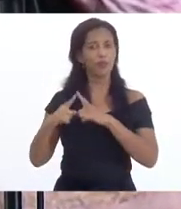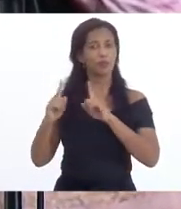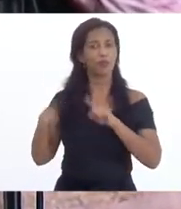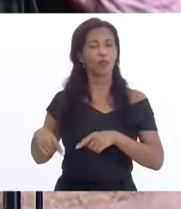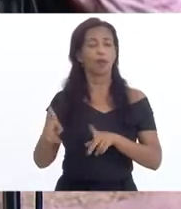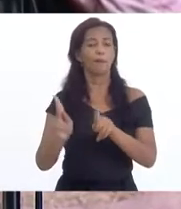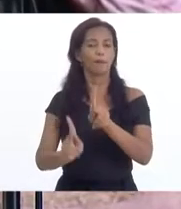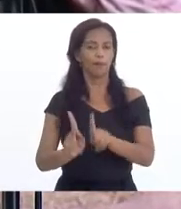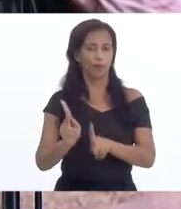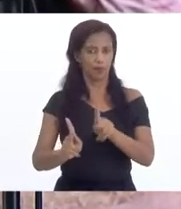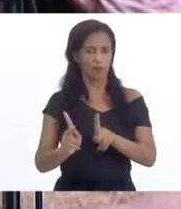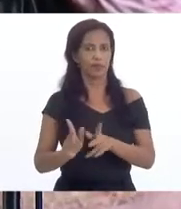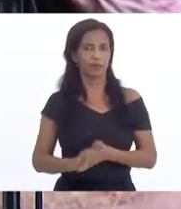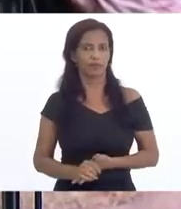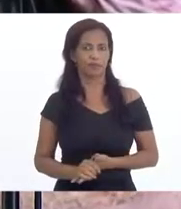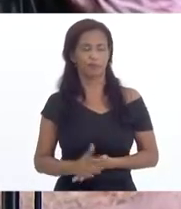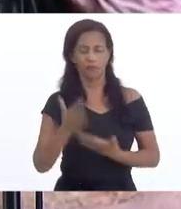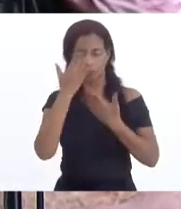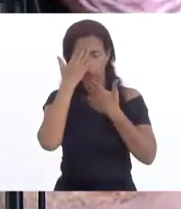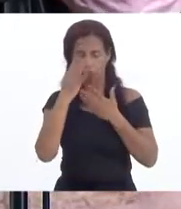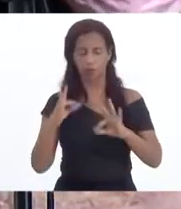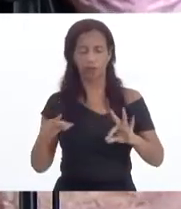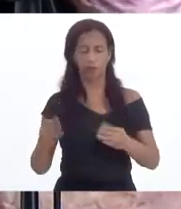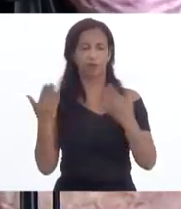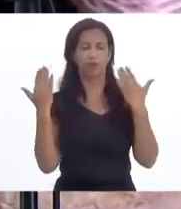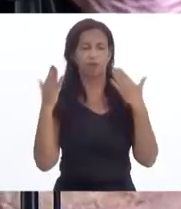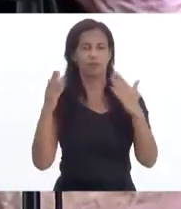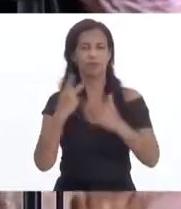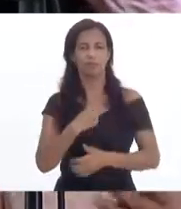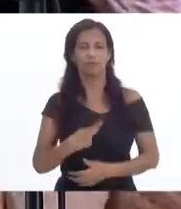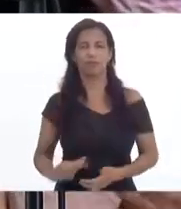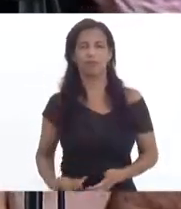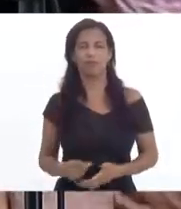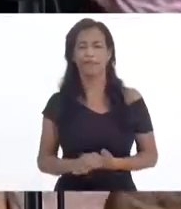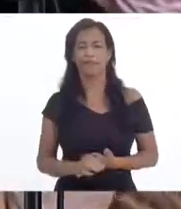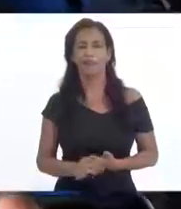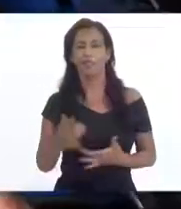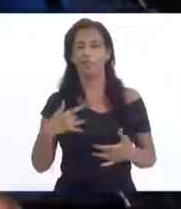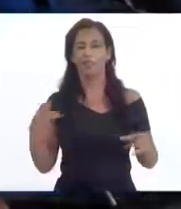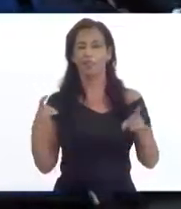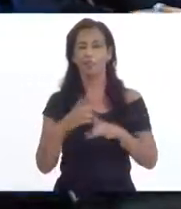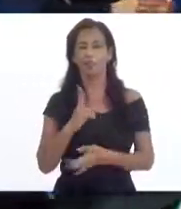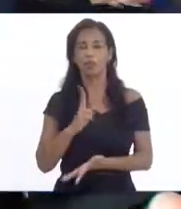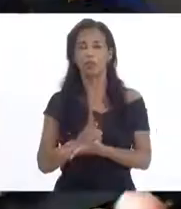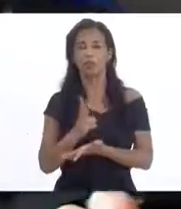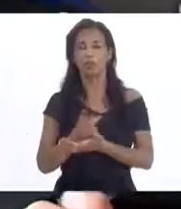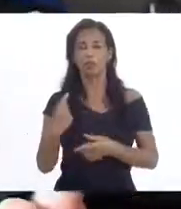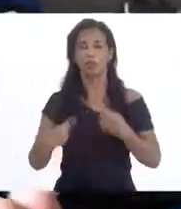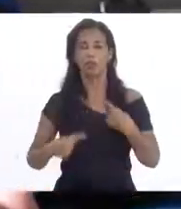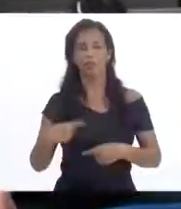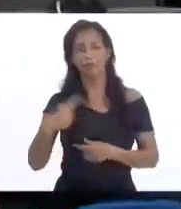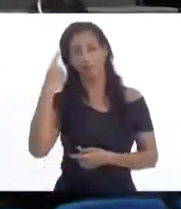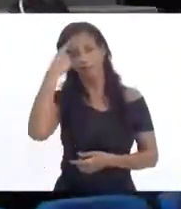a população. Então, muito obrigada a todos, parabéns, presidente, e estamos à disposição sempre para discutir